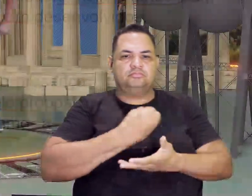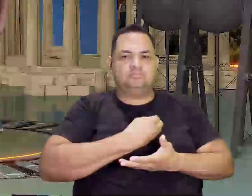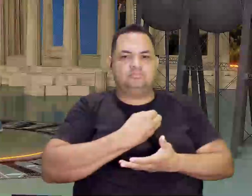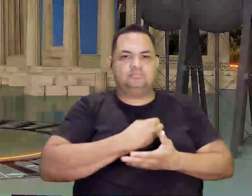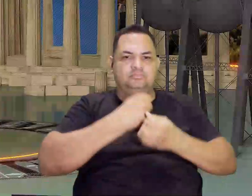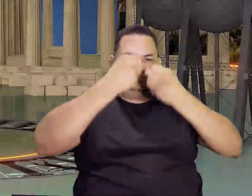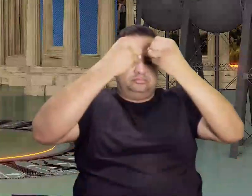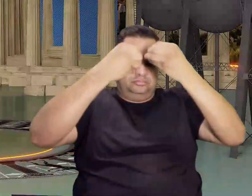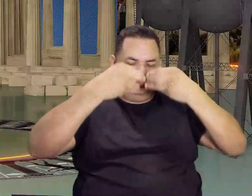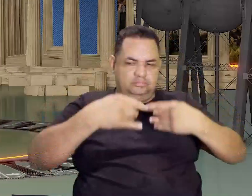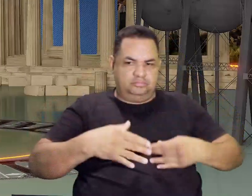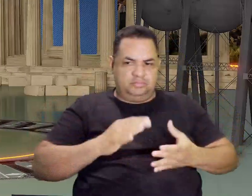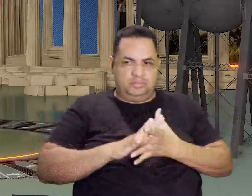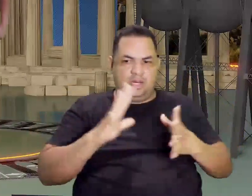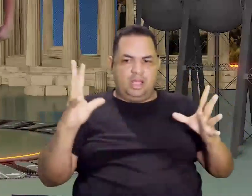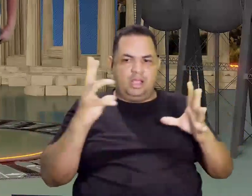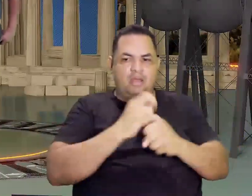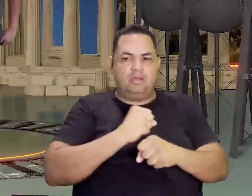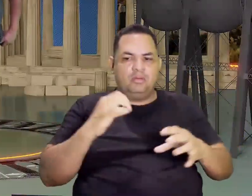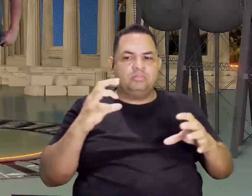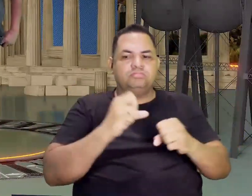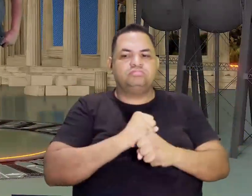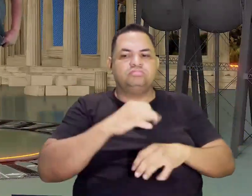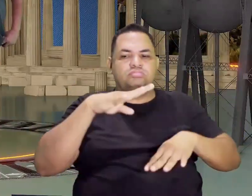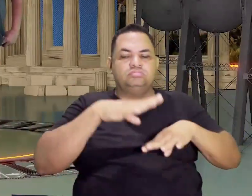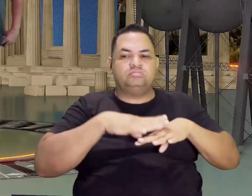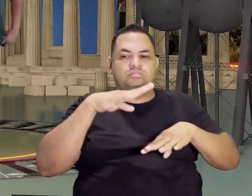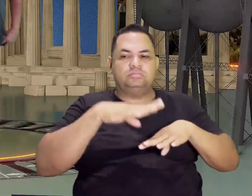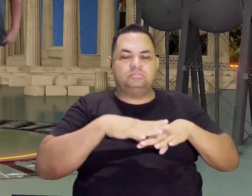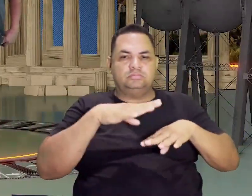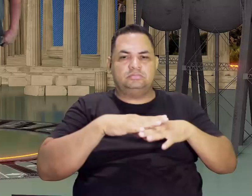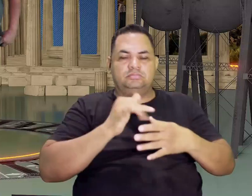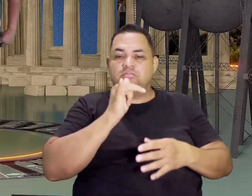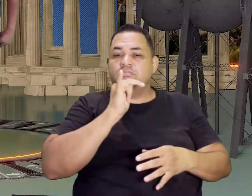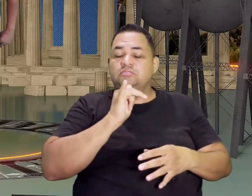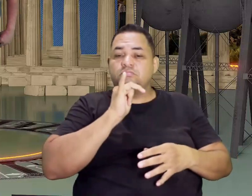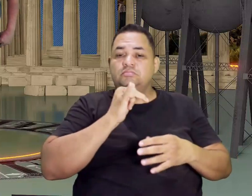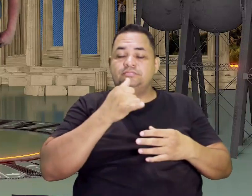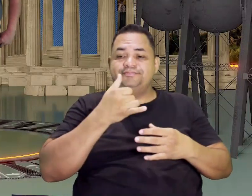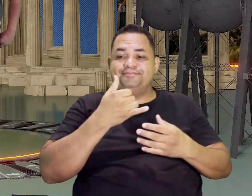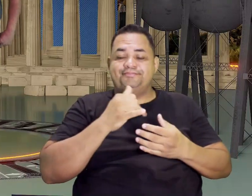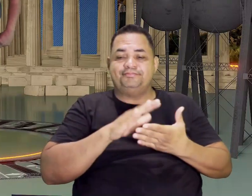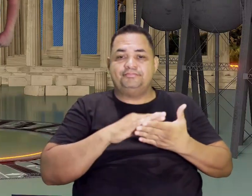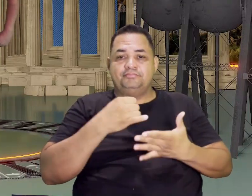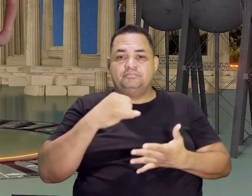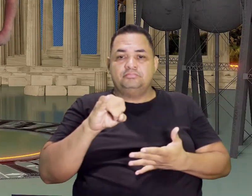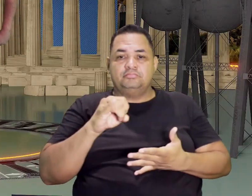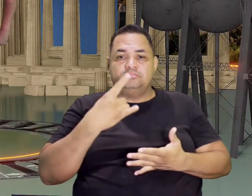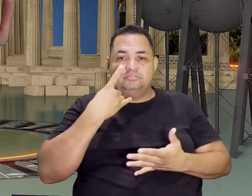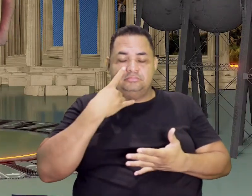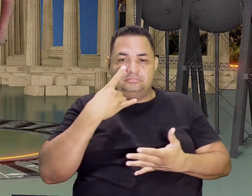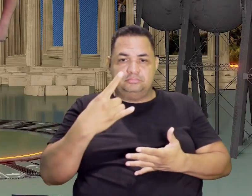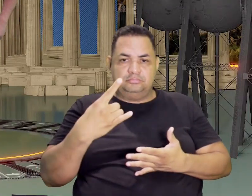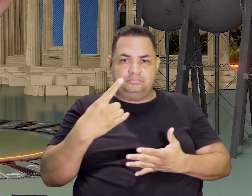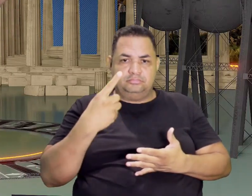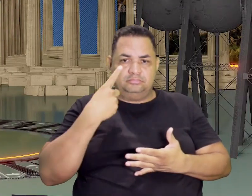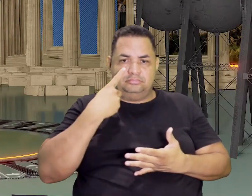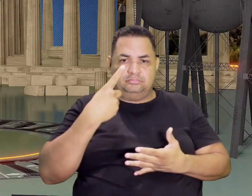são justamente calculados, né? A matemática ajuda muito. Por exemplo, se vocês verem